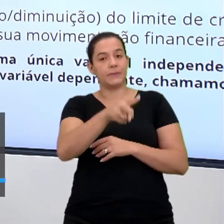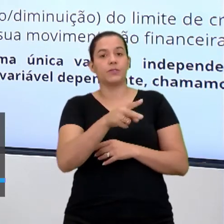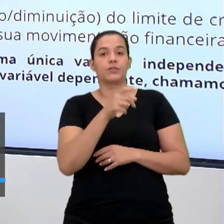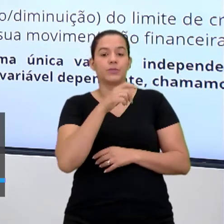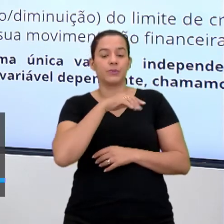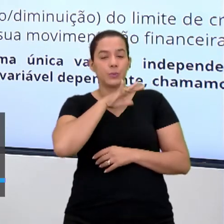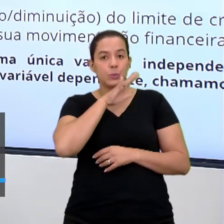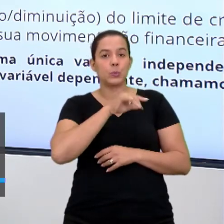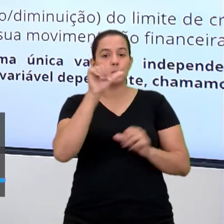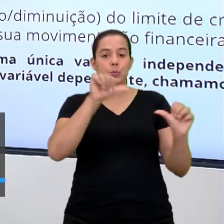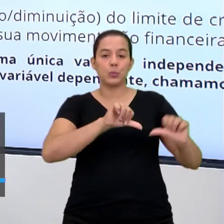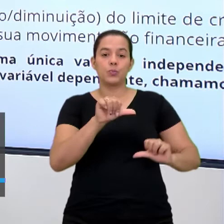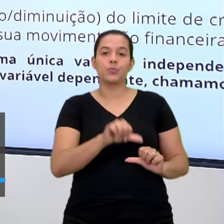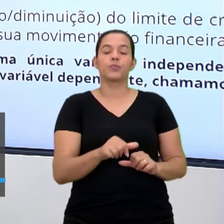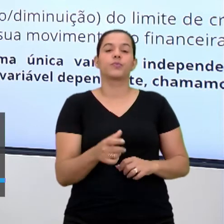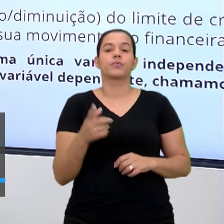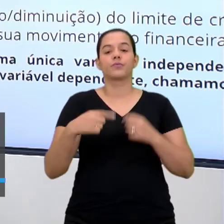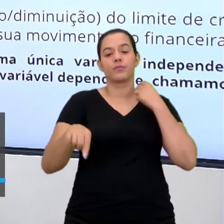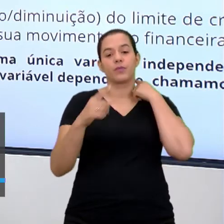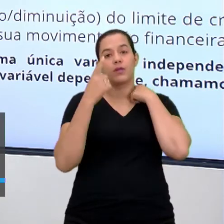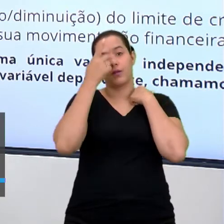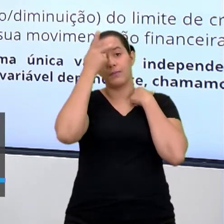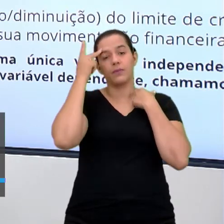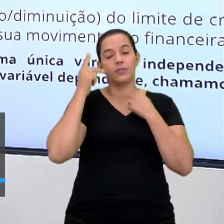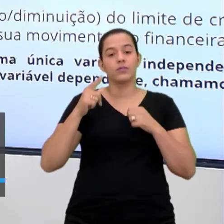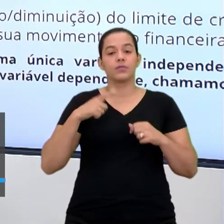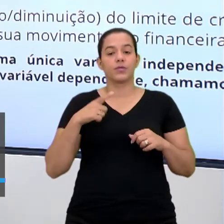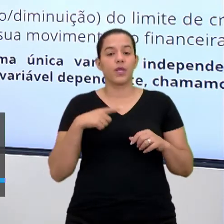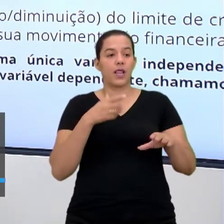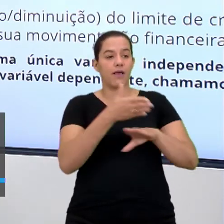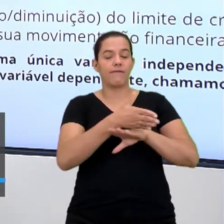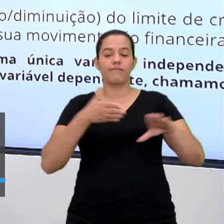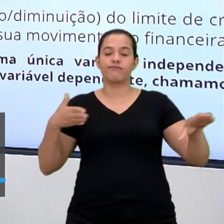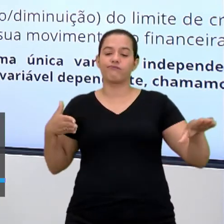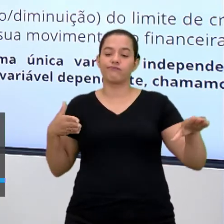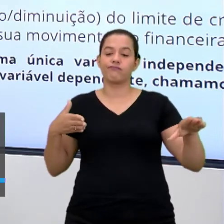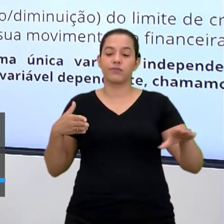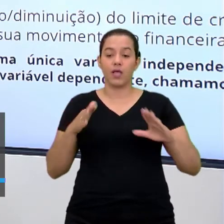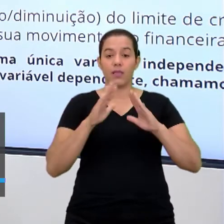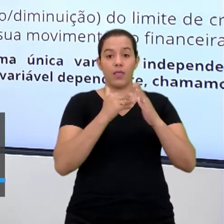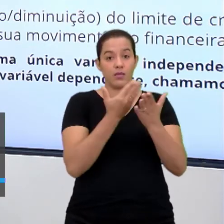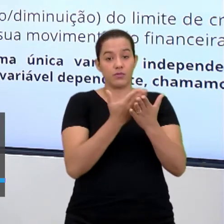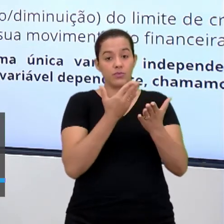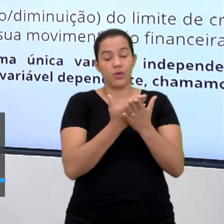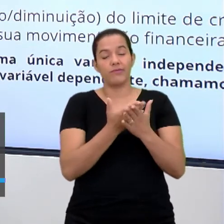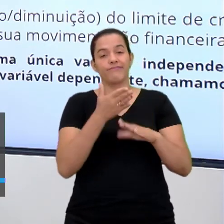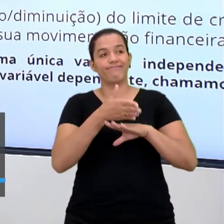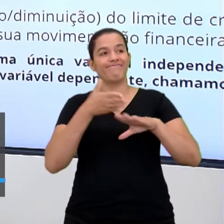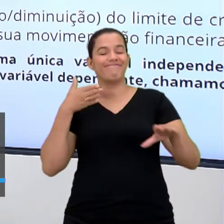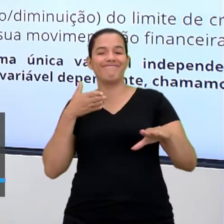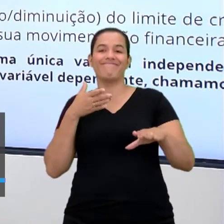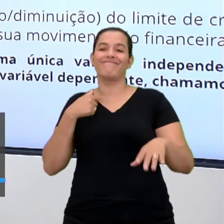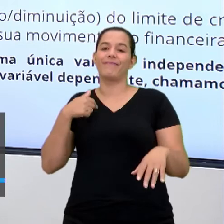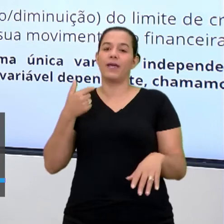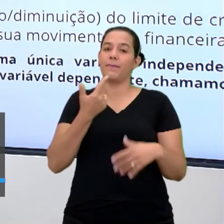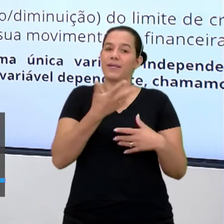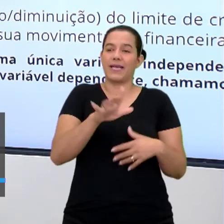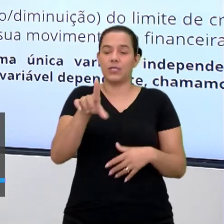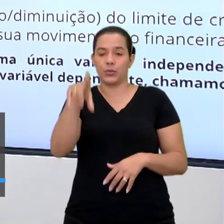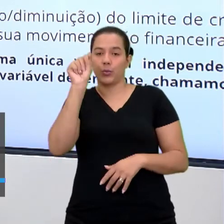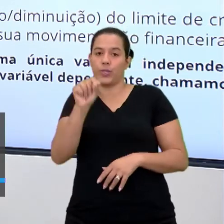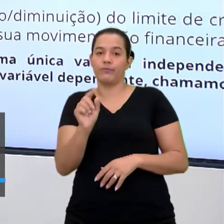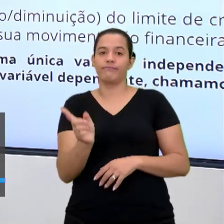porque assim, toda vez que uma pessoa se evade da escola, né, normalmente não é por